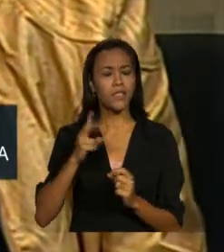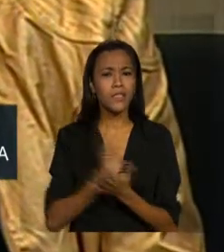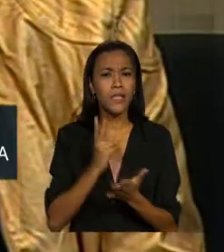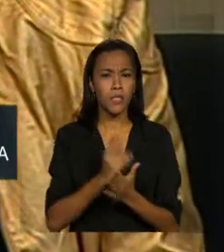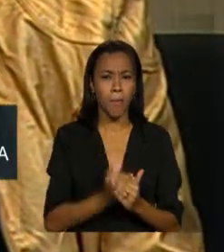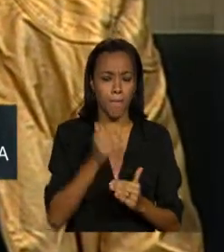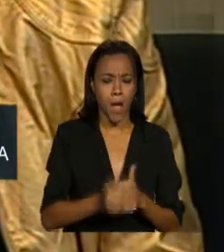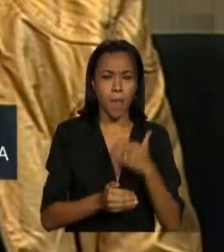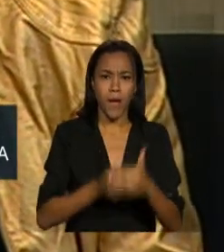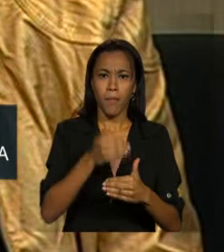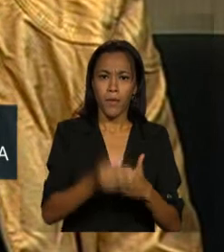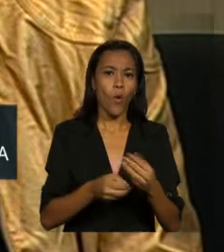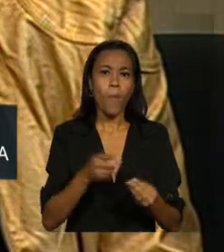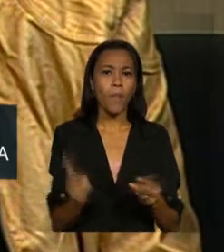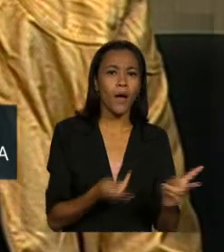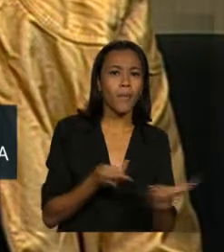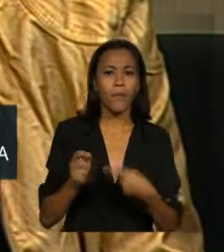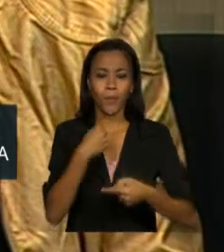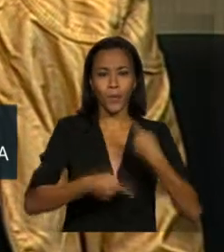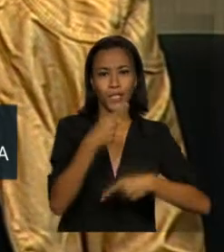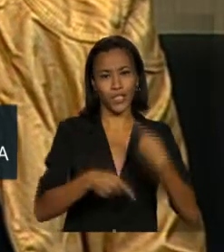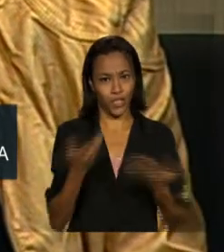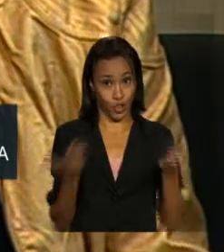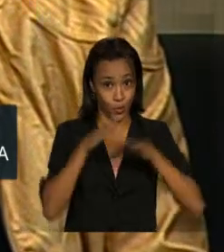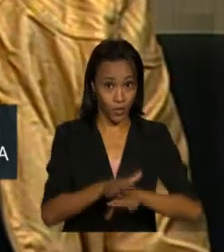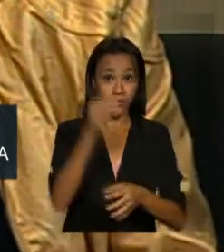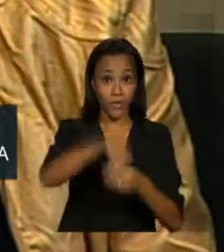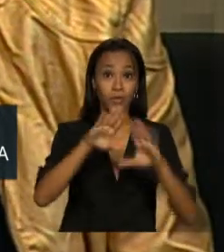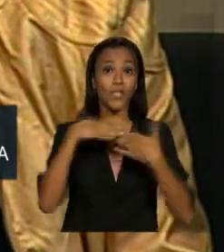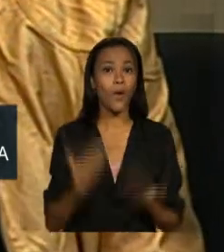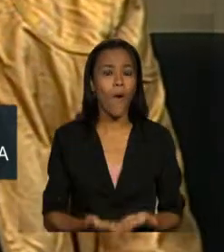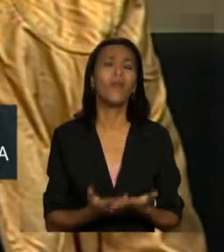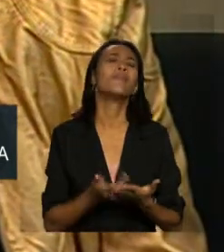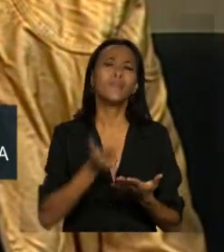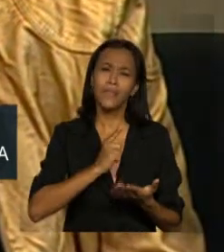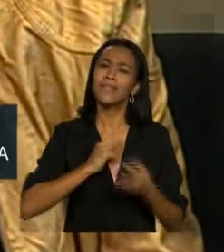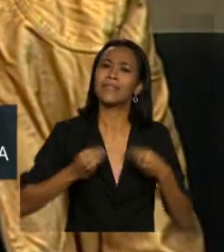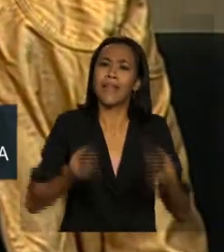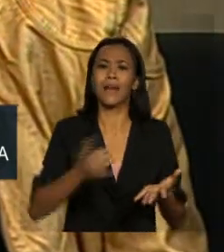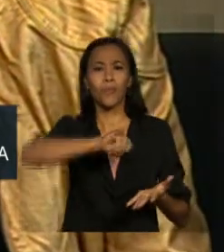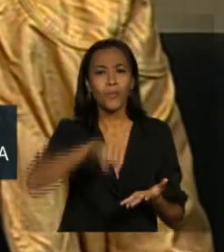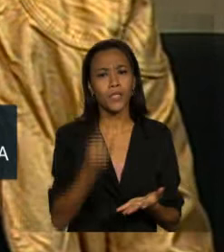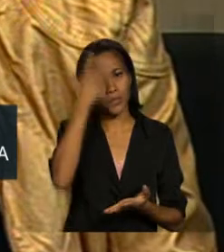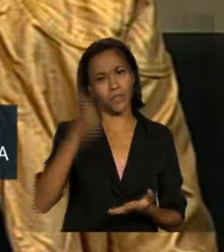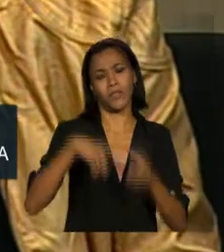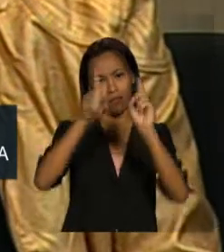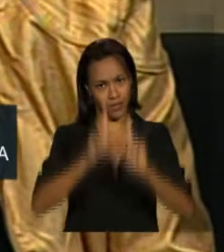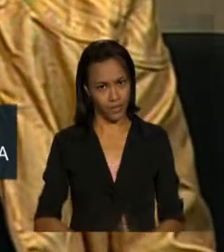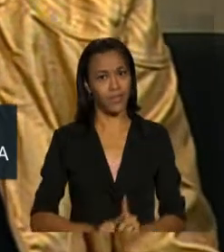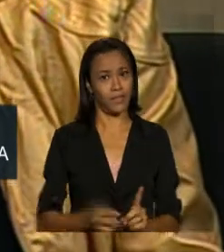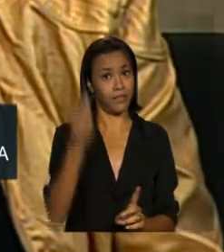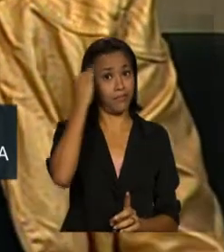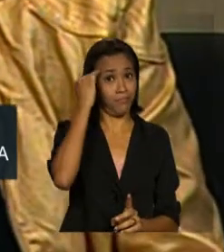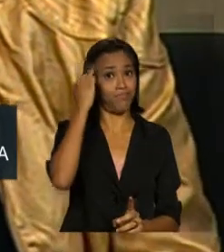de formulação e implementação de políticas públicas de inclusão escolar tem dado a oportunidade às pessoas com deficiência